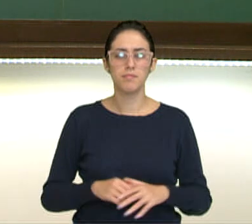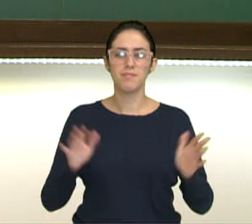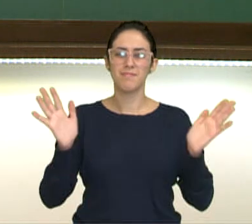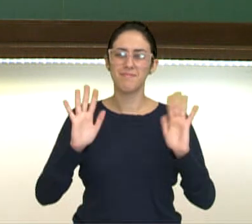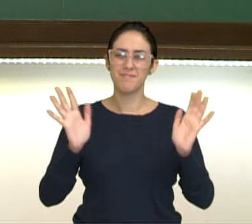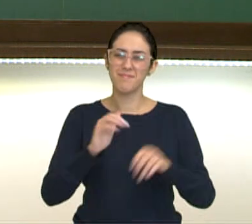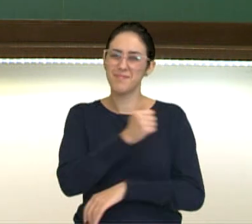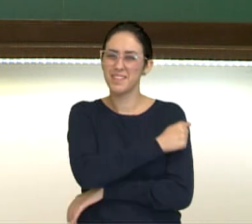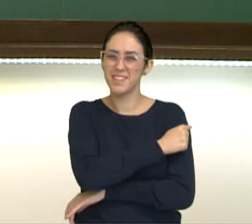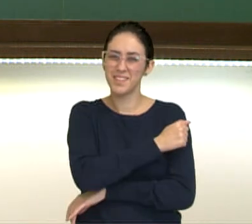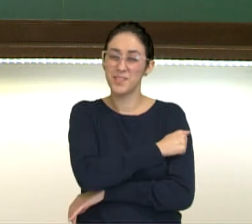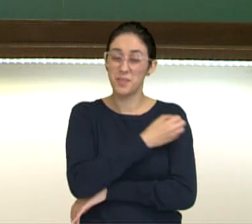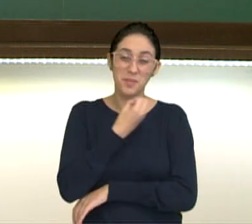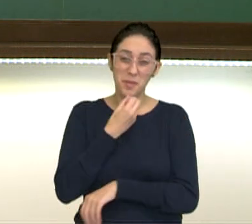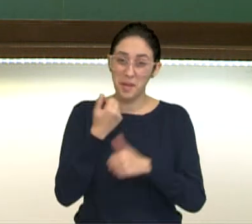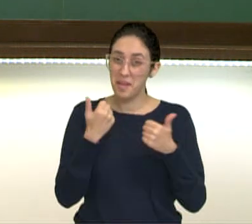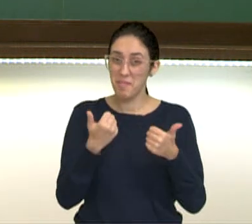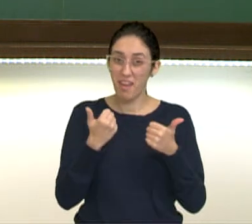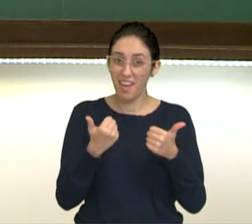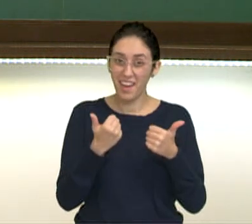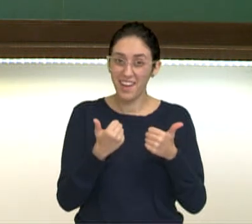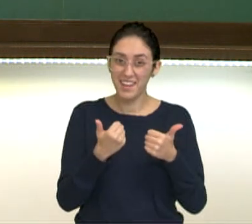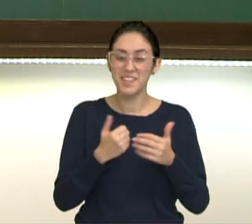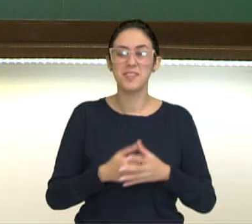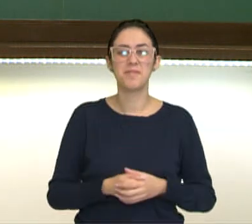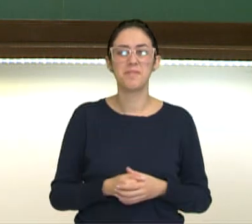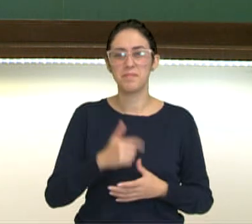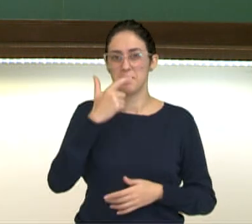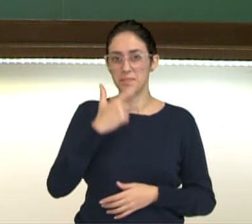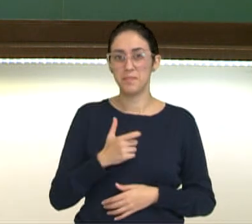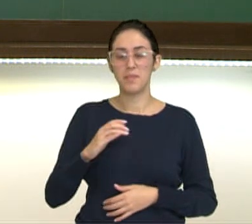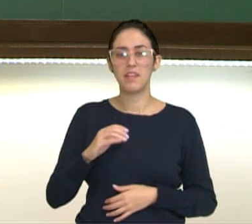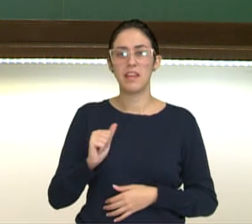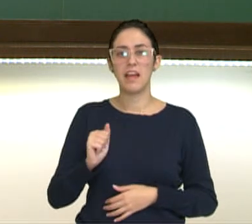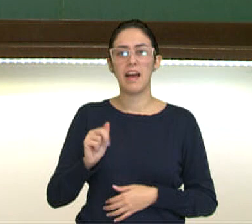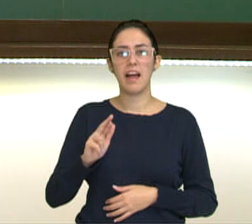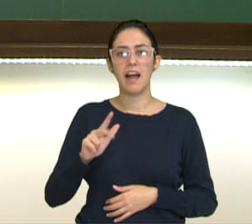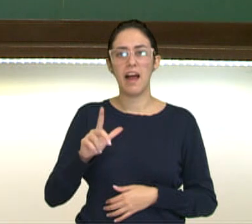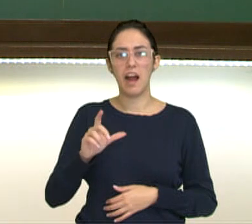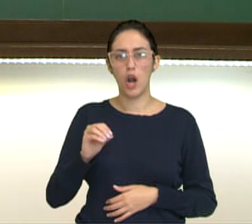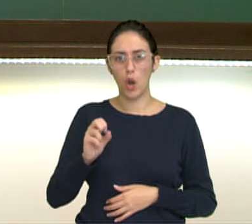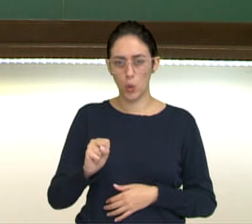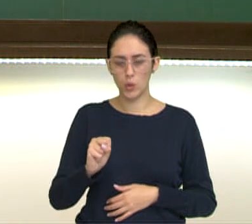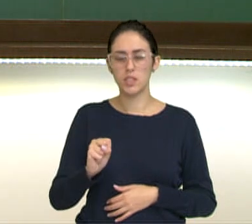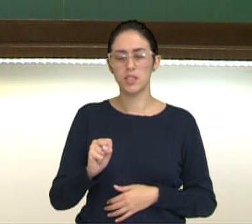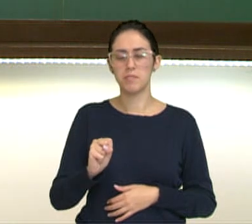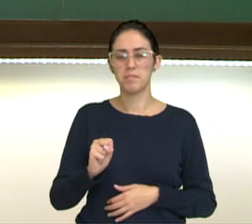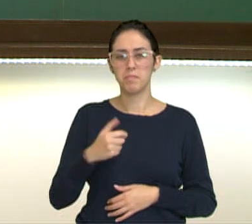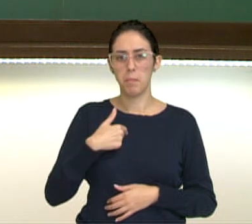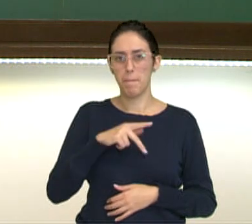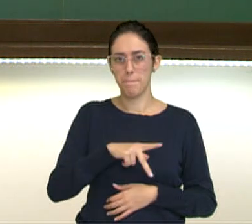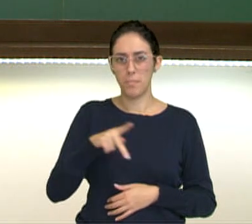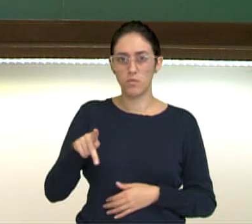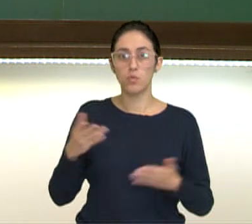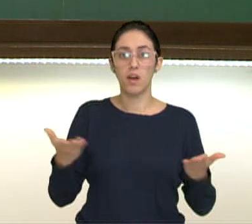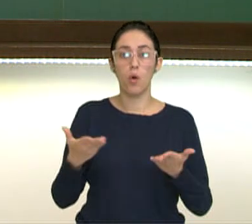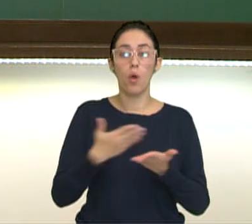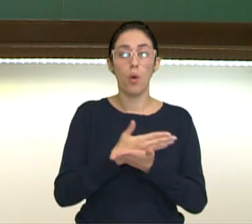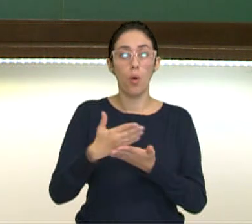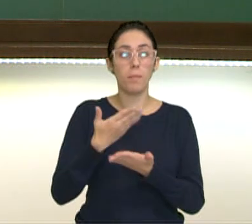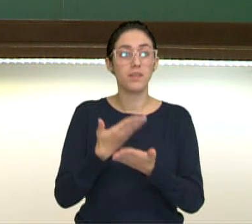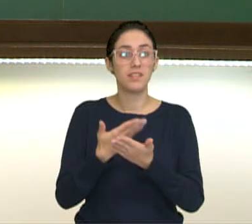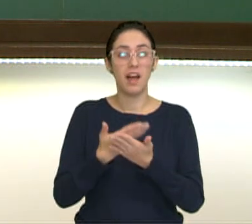Hi students, how are you? Tudo bem com vocês? I am Teacher Carlos, sou o professor Carlos, and let's start our